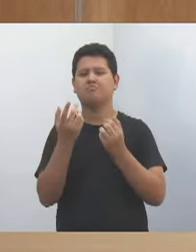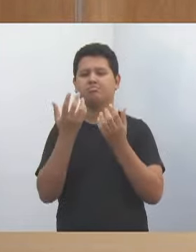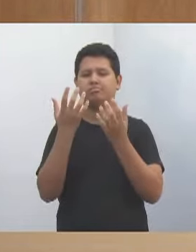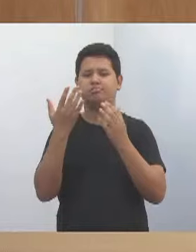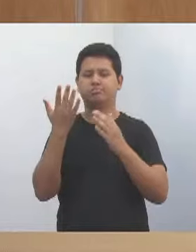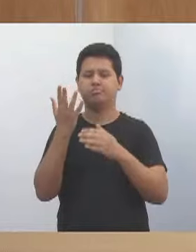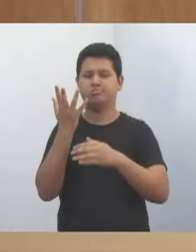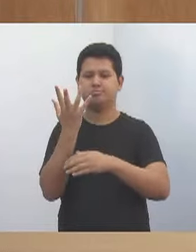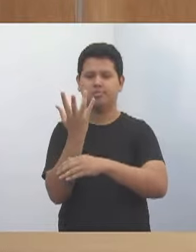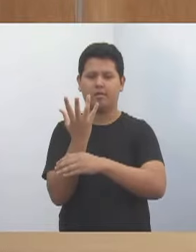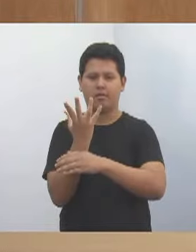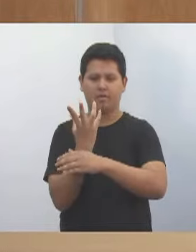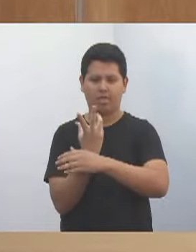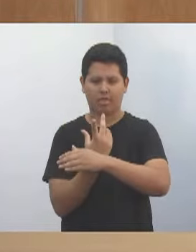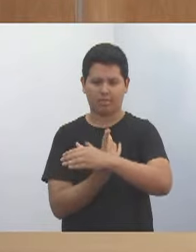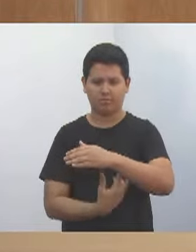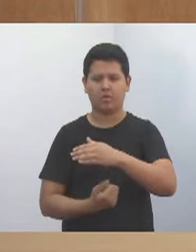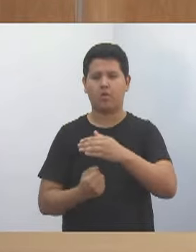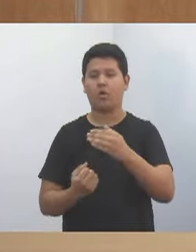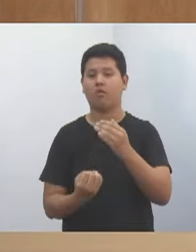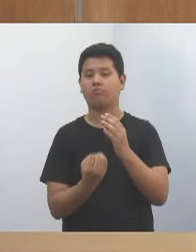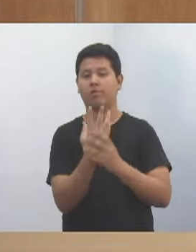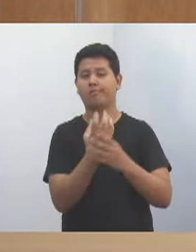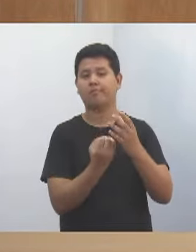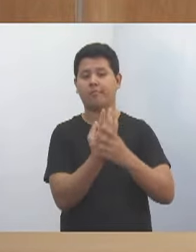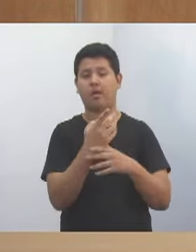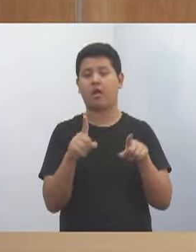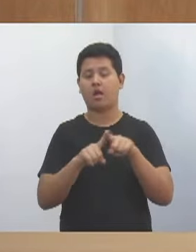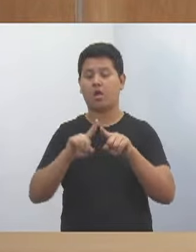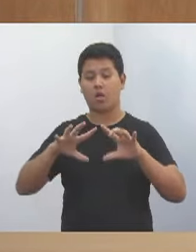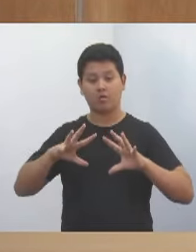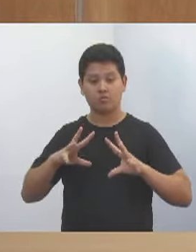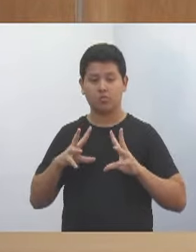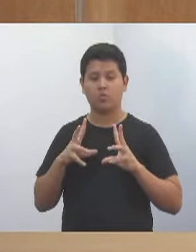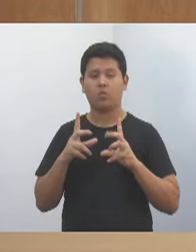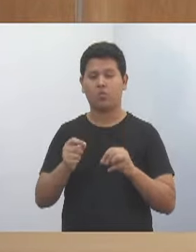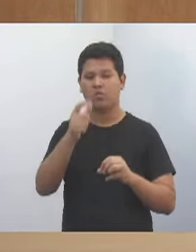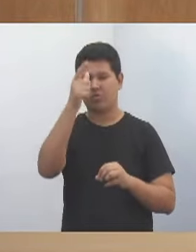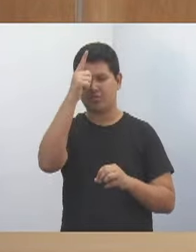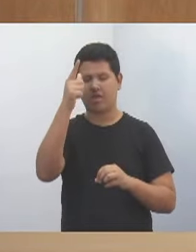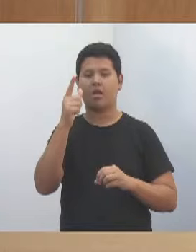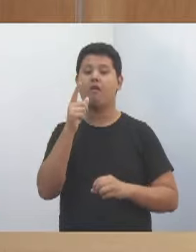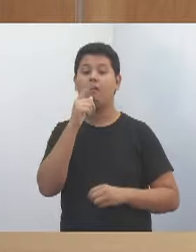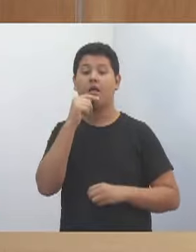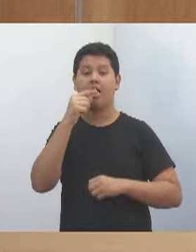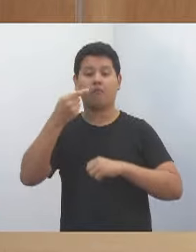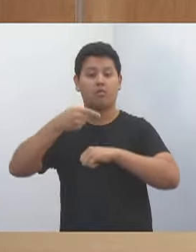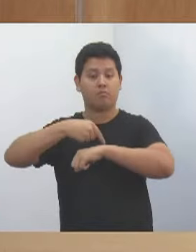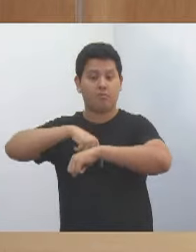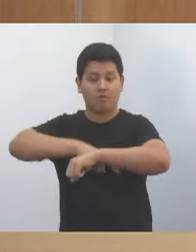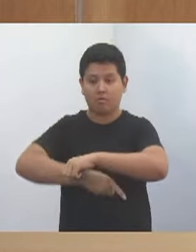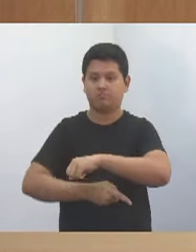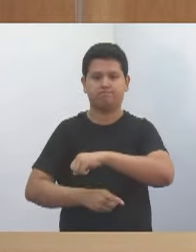a pavimentação, construímos, e tudo isso faz com que a água não infiltre mais no solo.